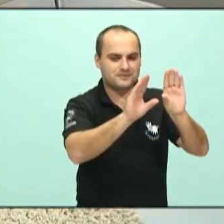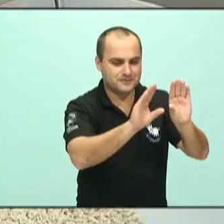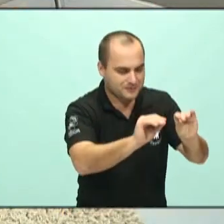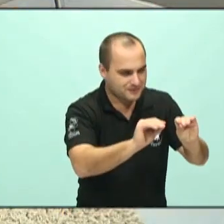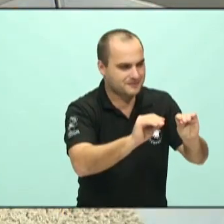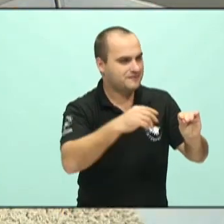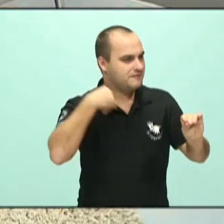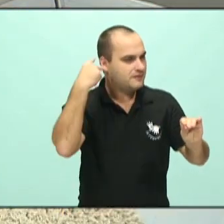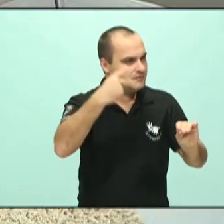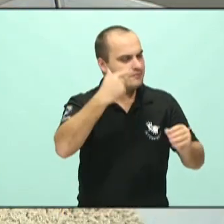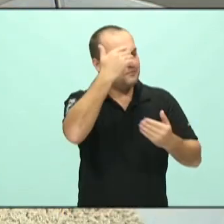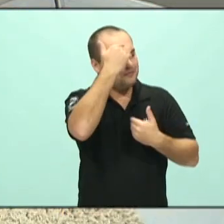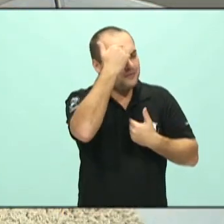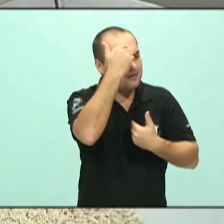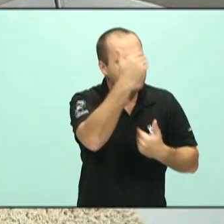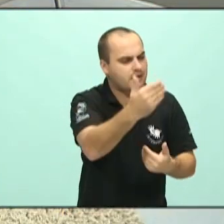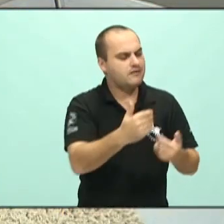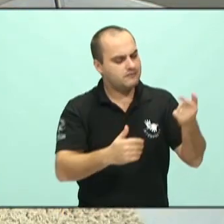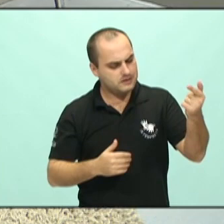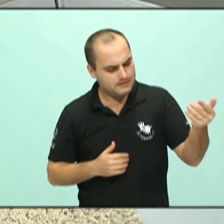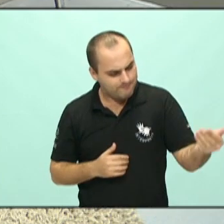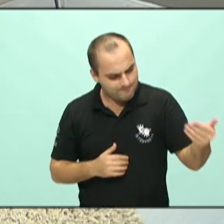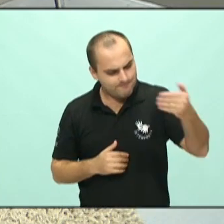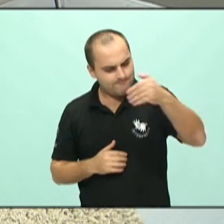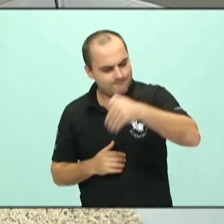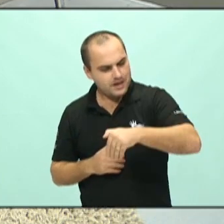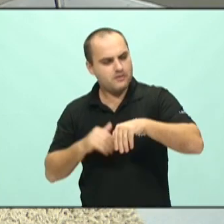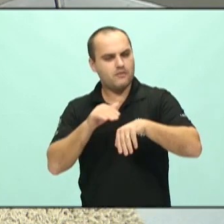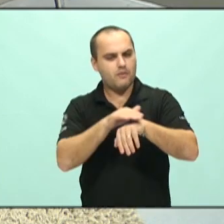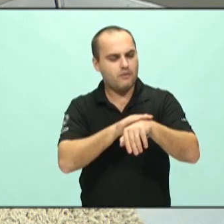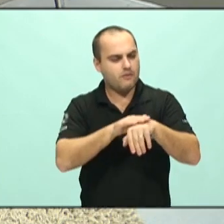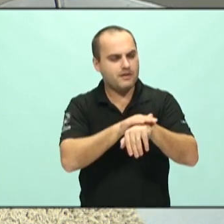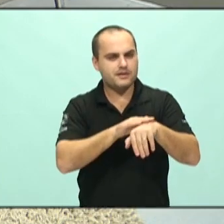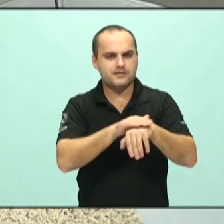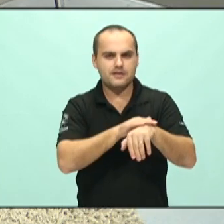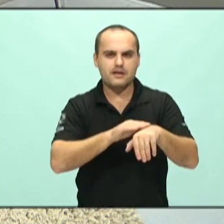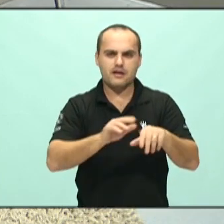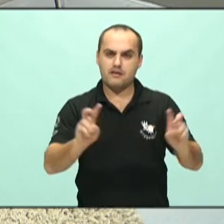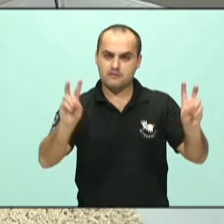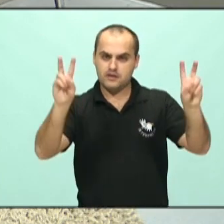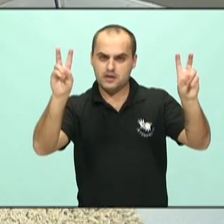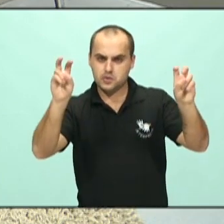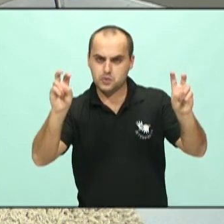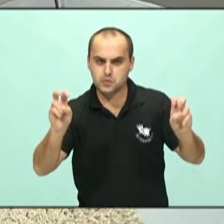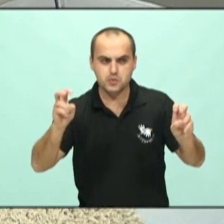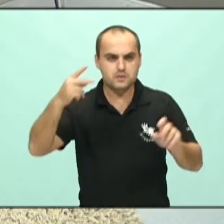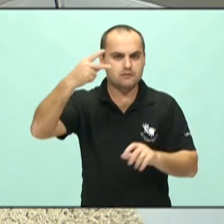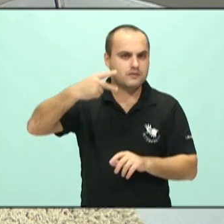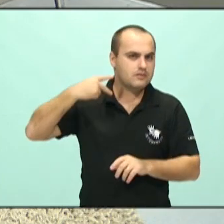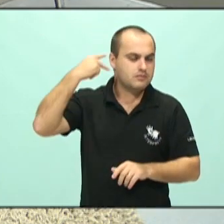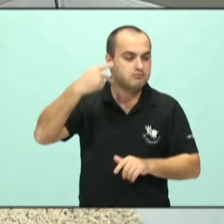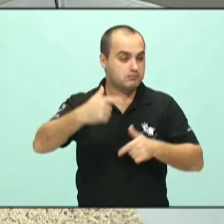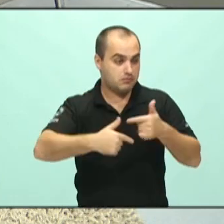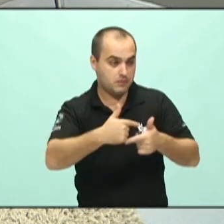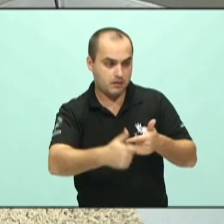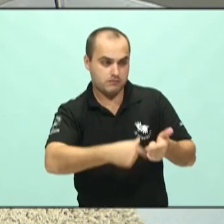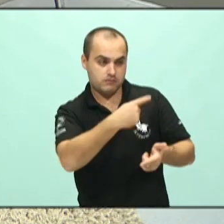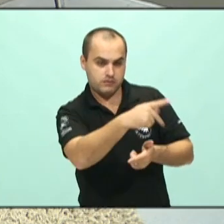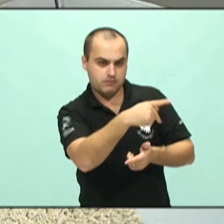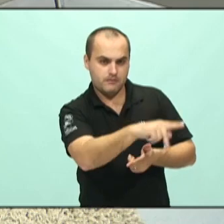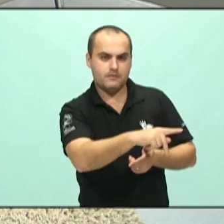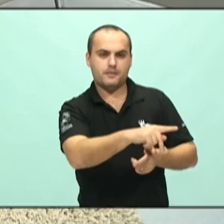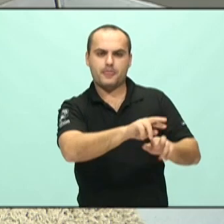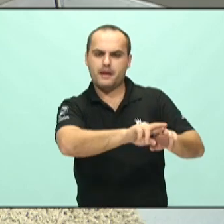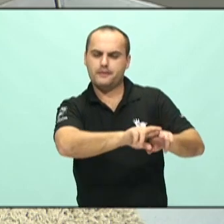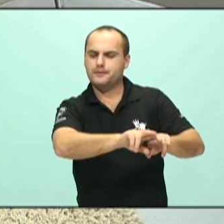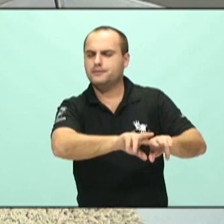agradecemos por ter atendido o nosso convite, estar aqui para conversarmos sobre os assuntos parlamentares, de trabalho do vereador e tantos assuntos outros